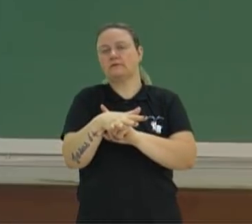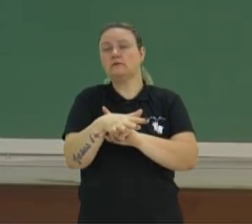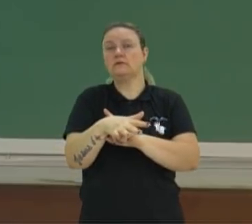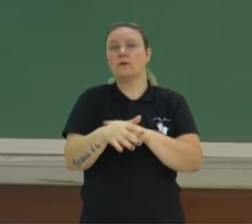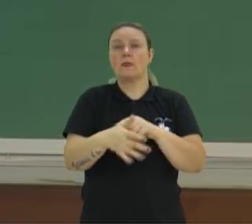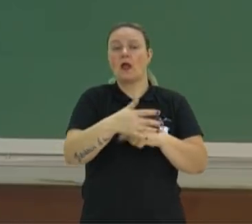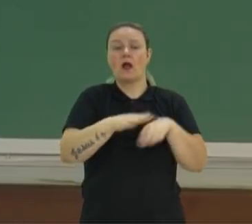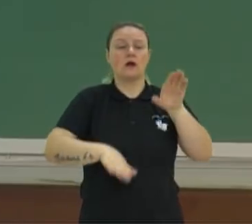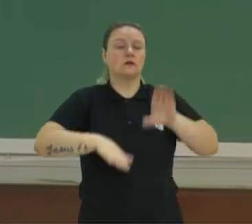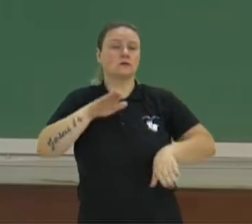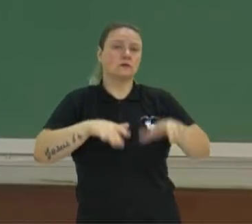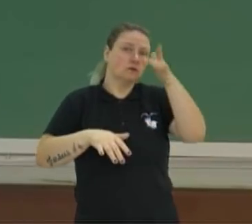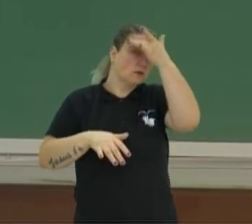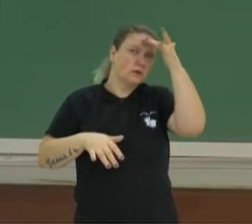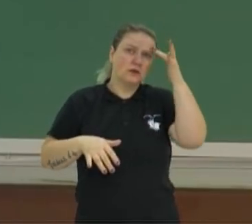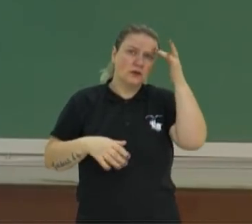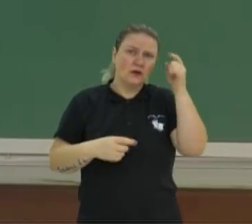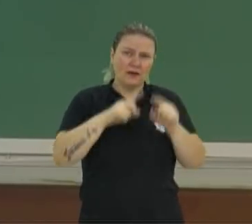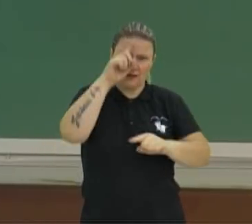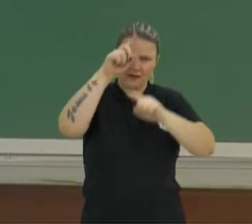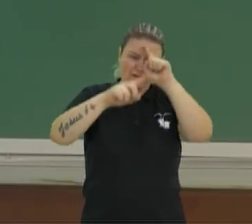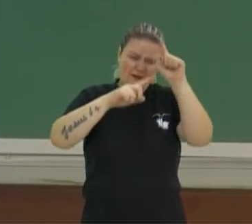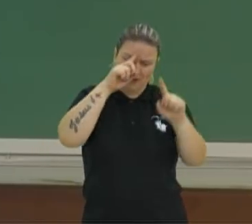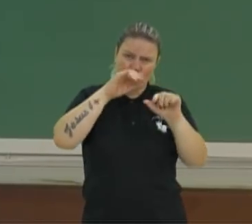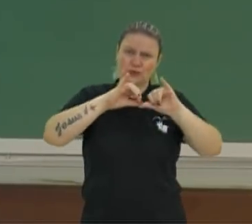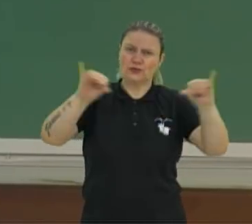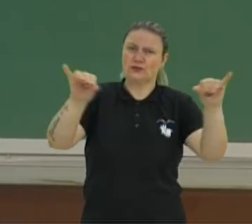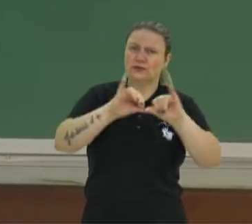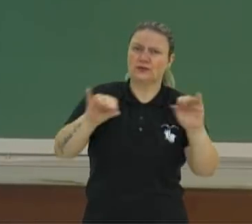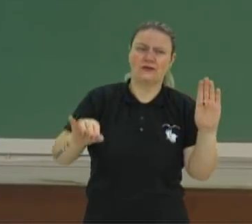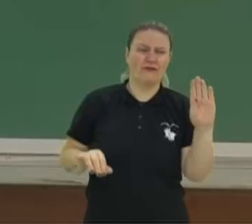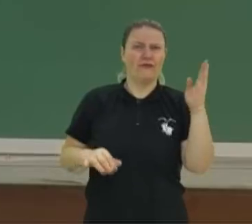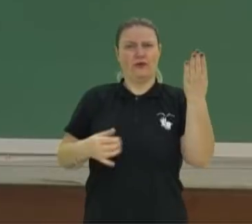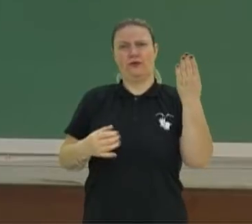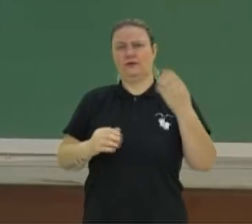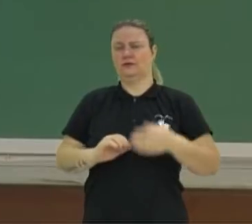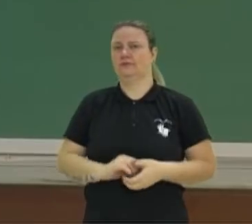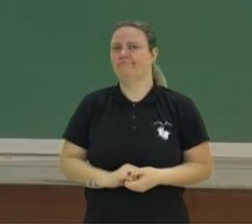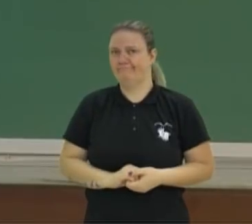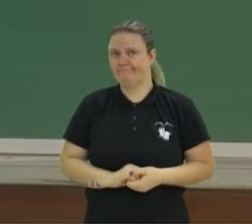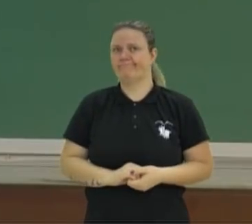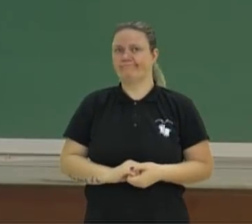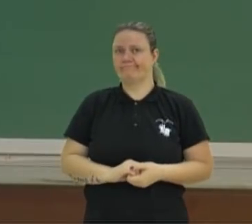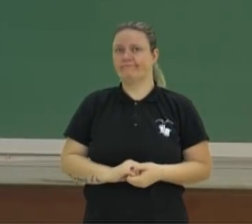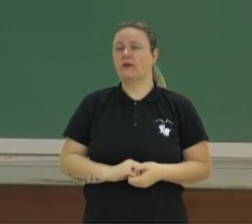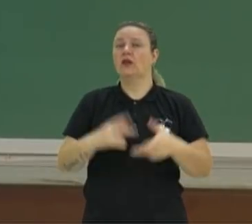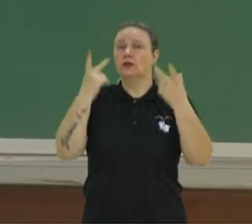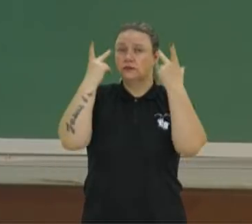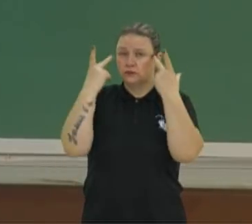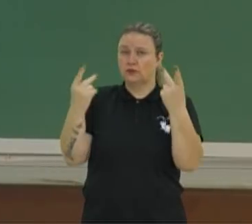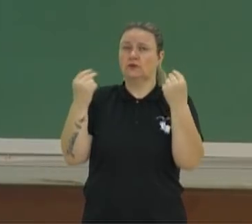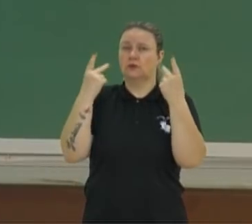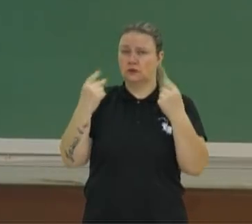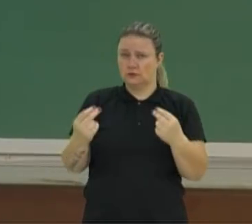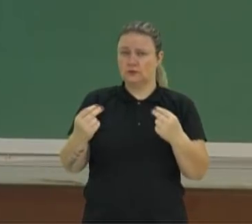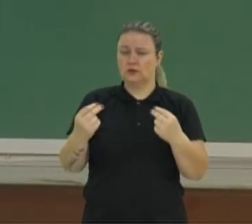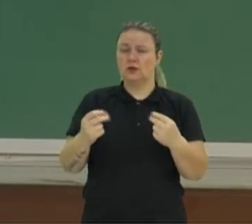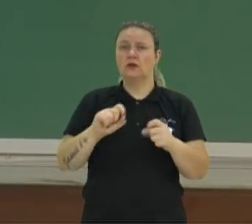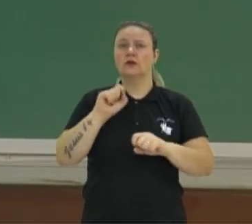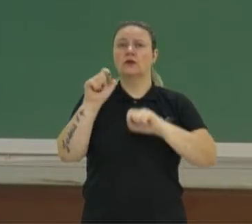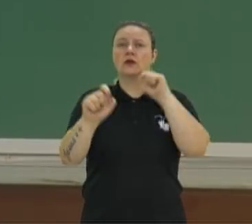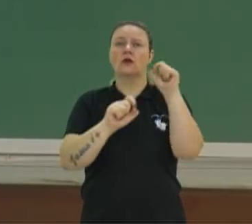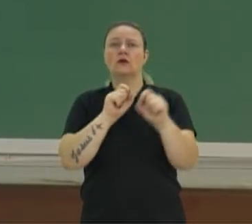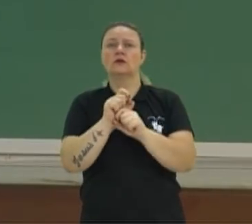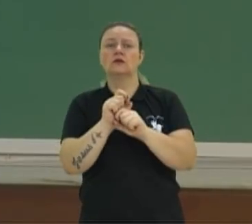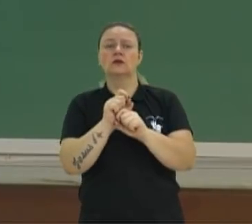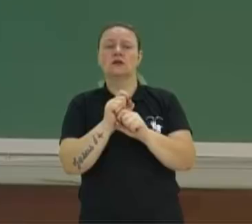que não são verdadeiras e alcançar o mesmo público que eles, e gerar uma dúvida, uma desconfiança sobre